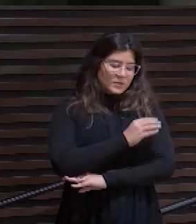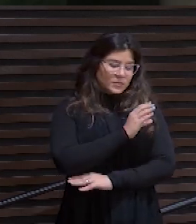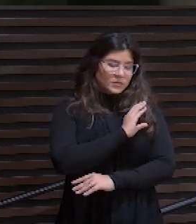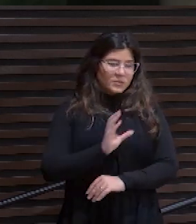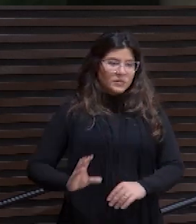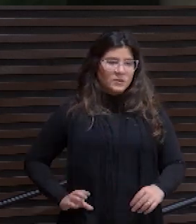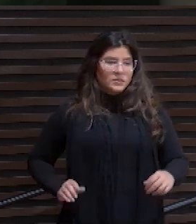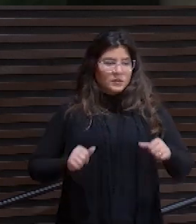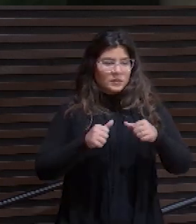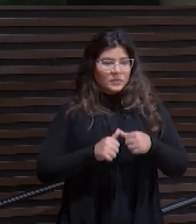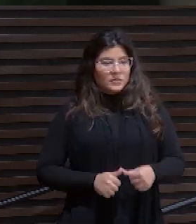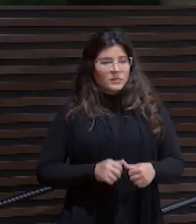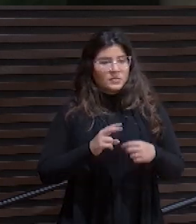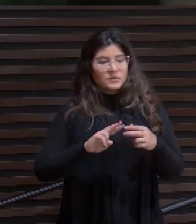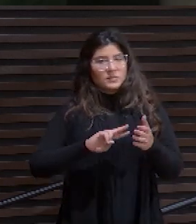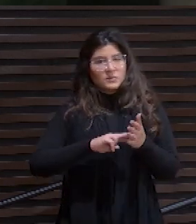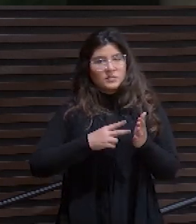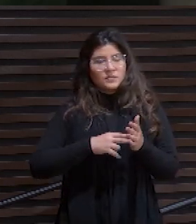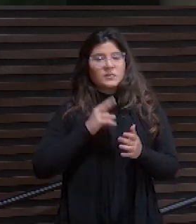o vinho novo.